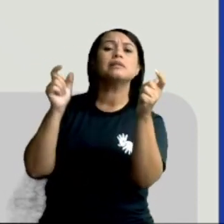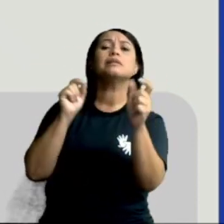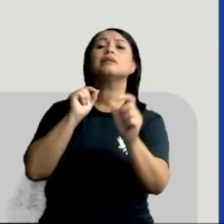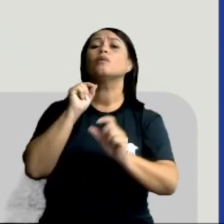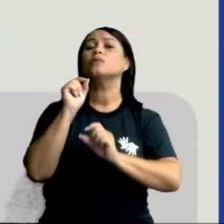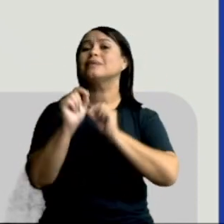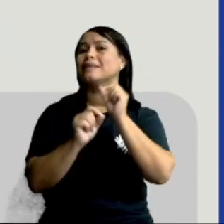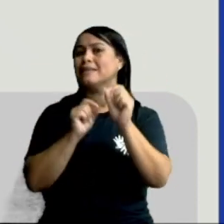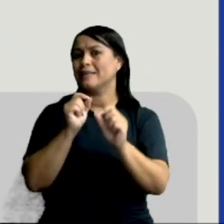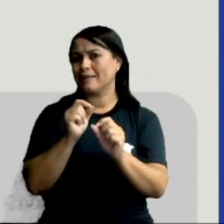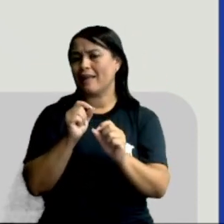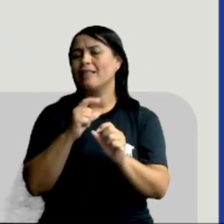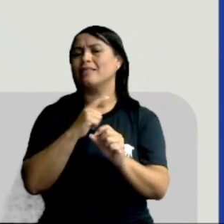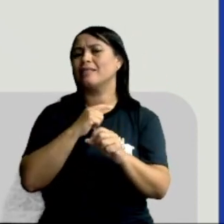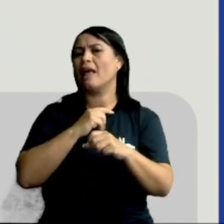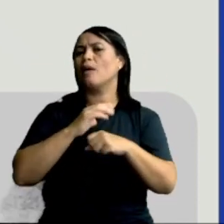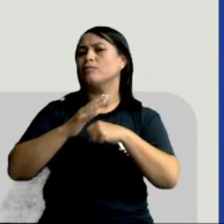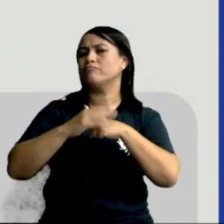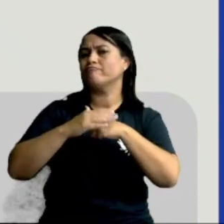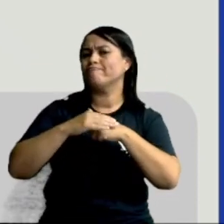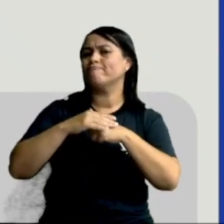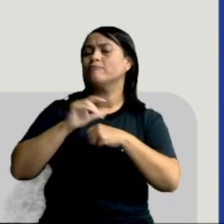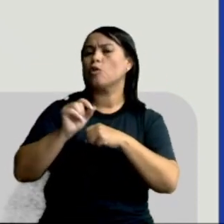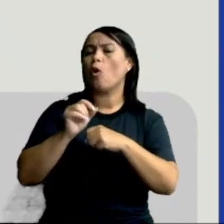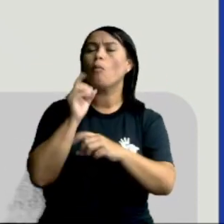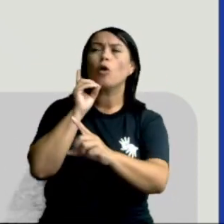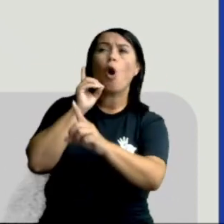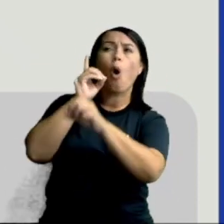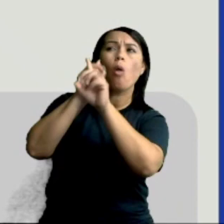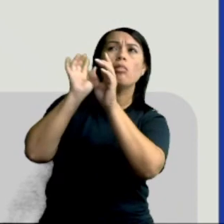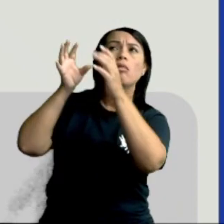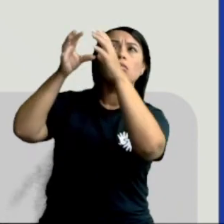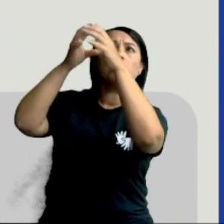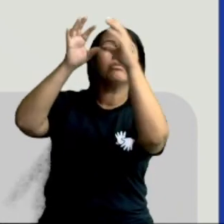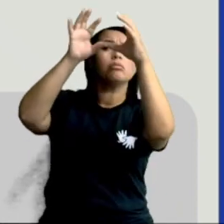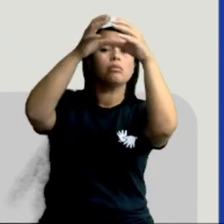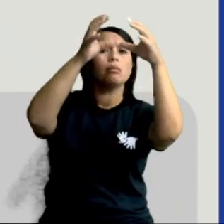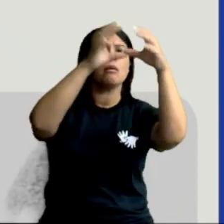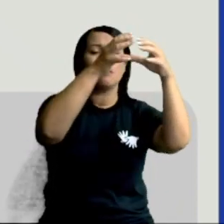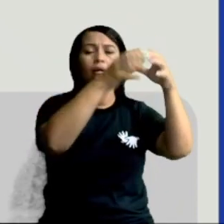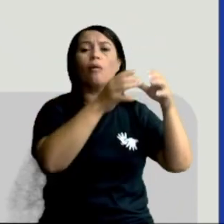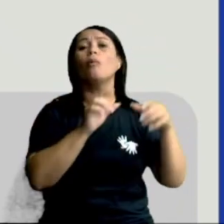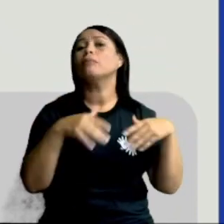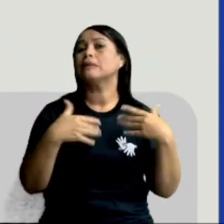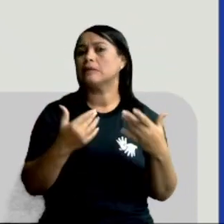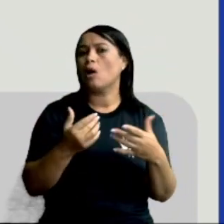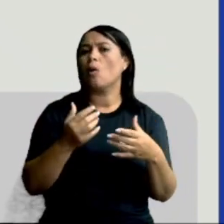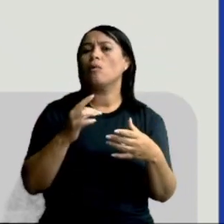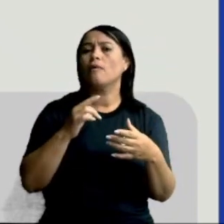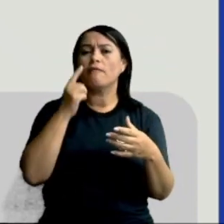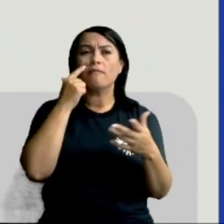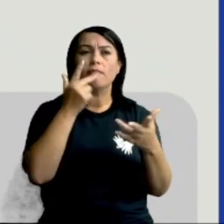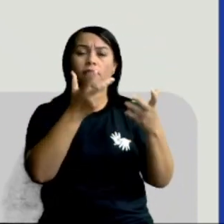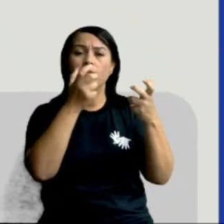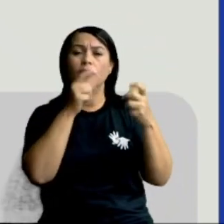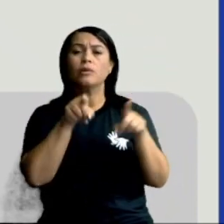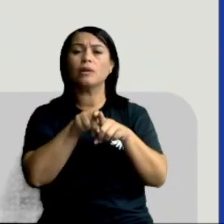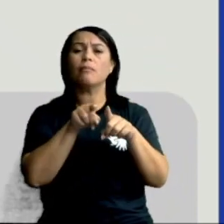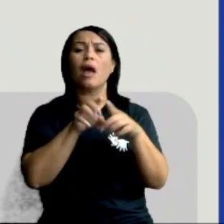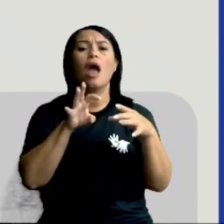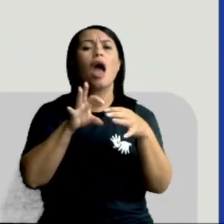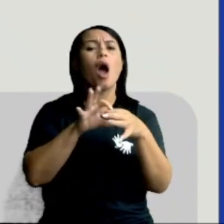maior precisão na identificação das constelações e, conforme a União